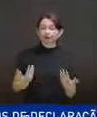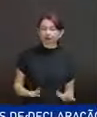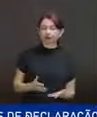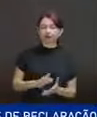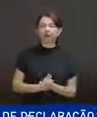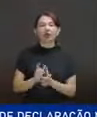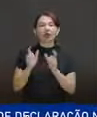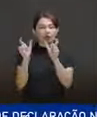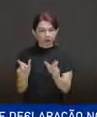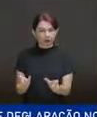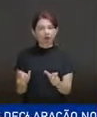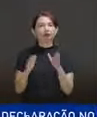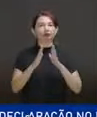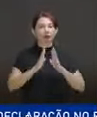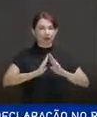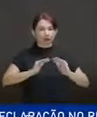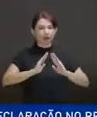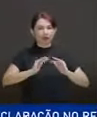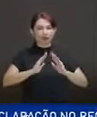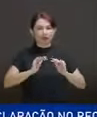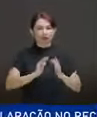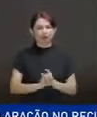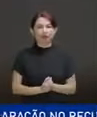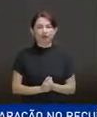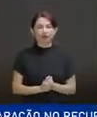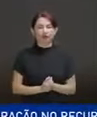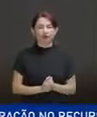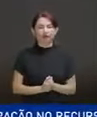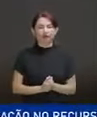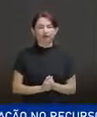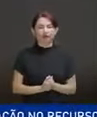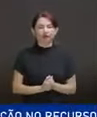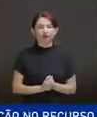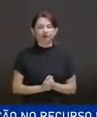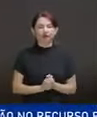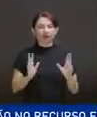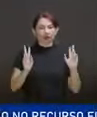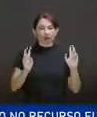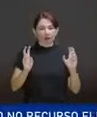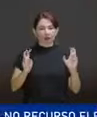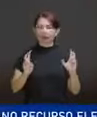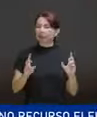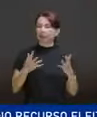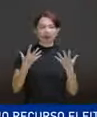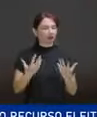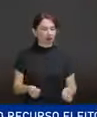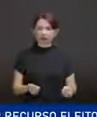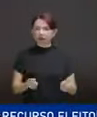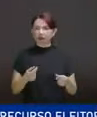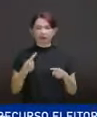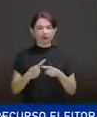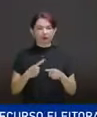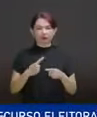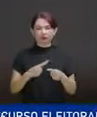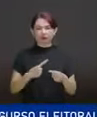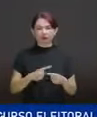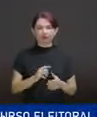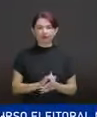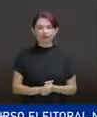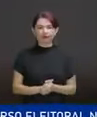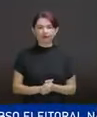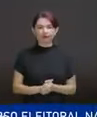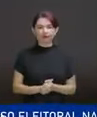embargados, eles suscitaram o descabimento da tese de inadequação da via eleita, inaugurada tão